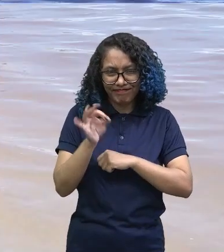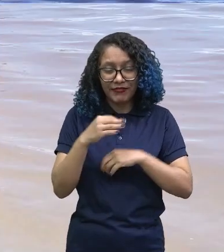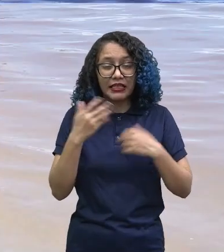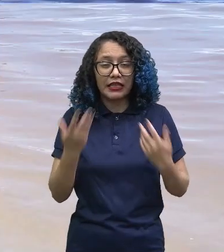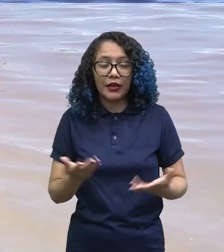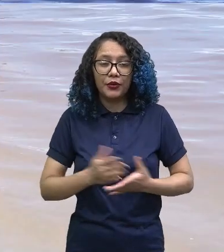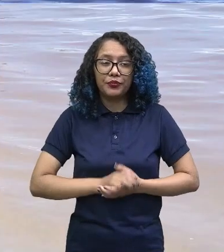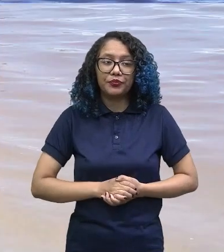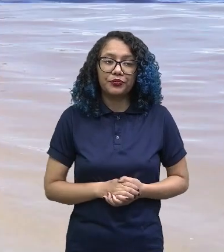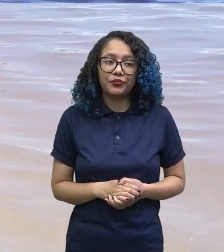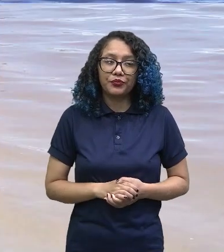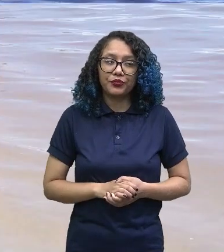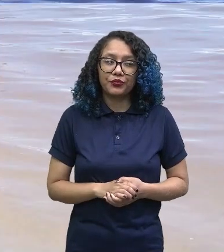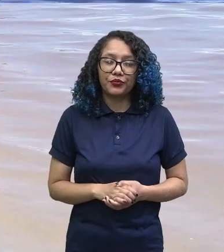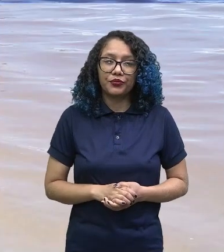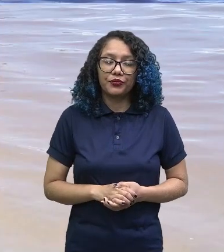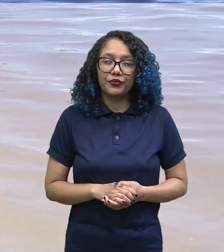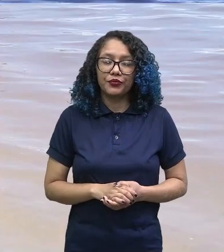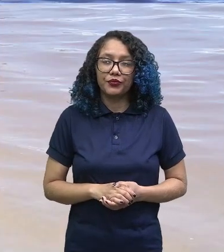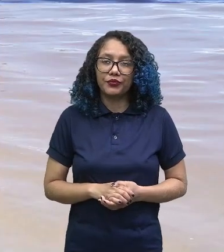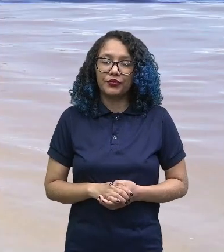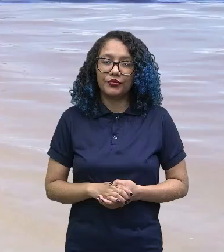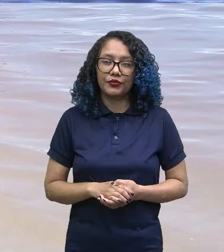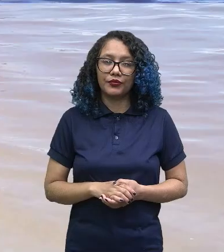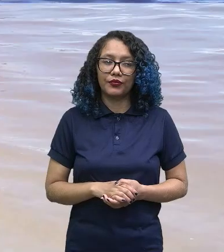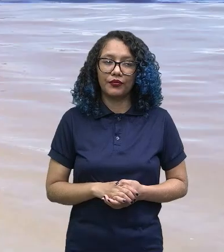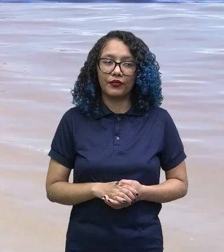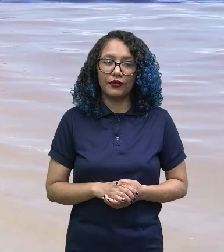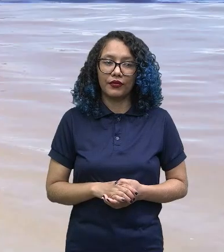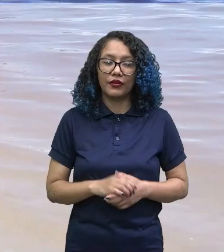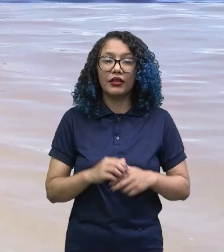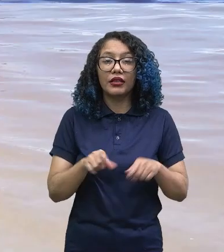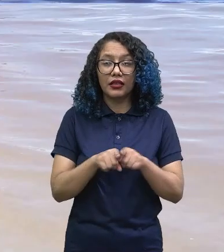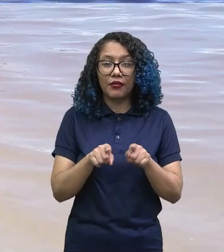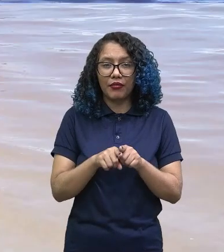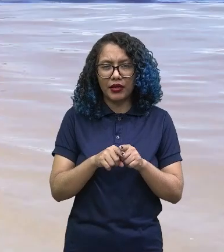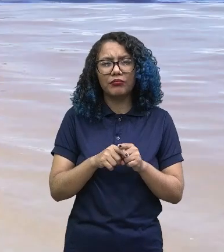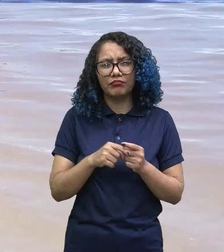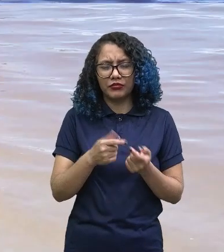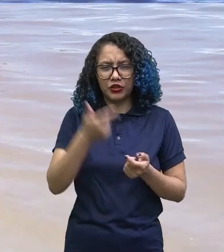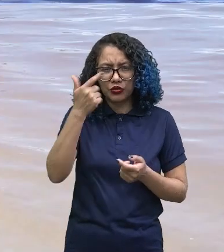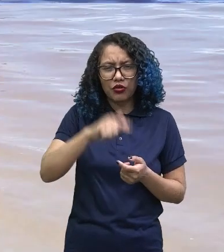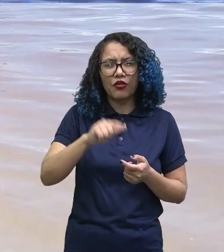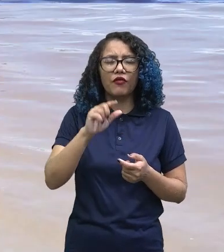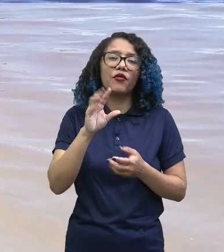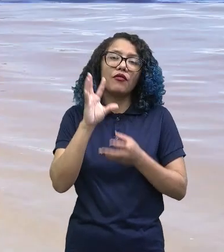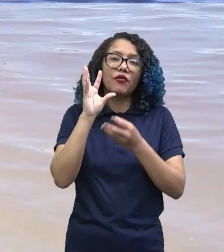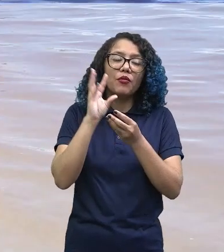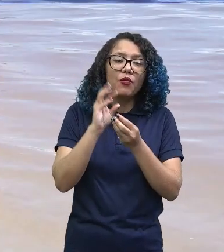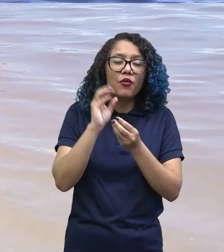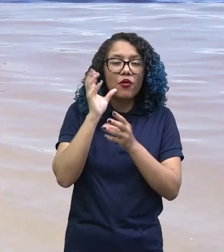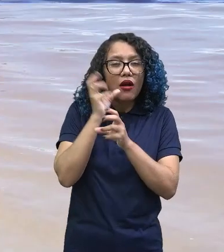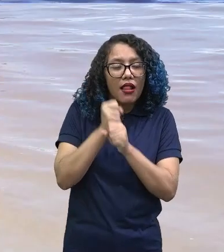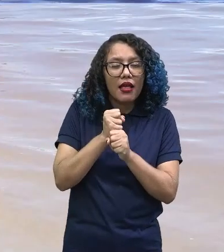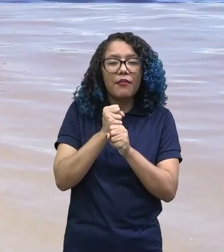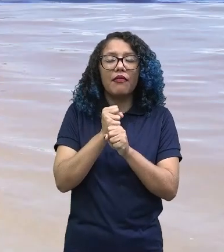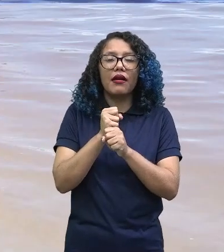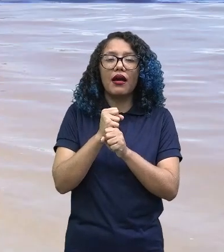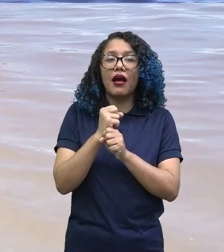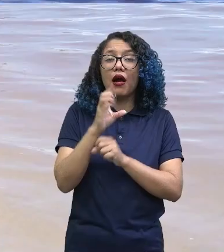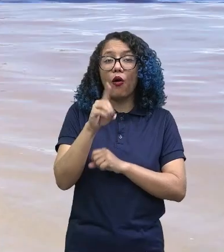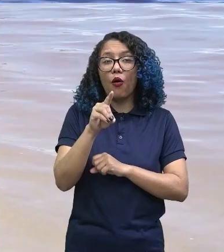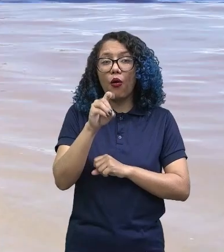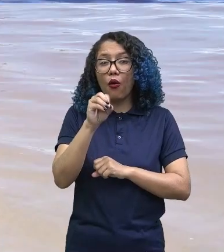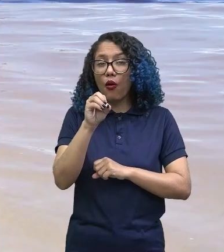vai reforçar a ideia da aplicação das ODS na aula, né? Que faz parte aí, né, desse nosso trabalho